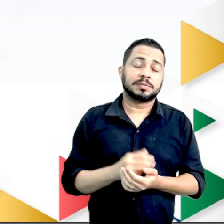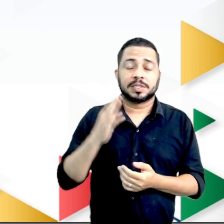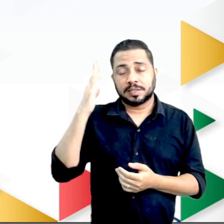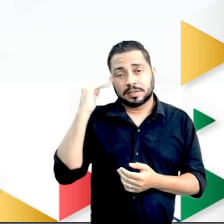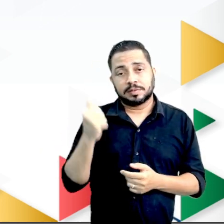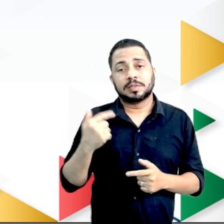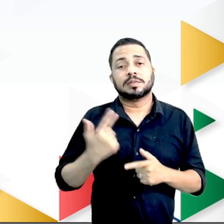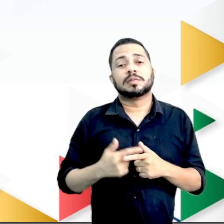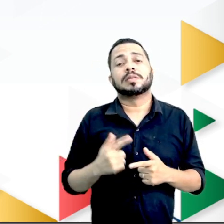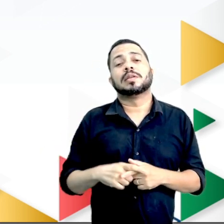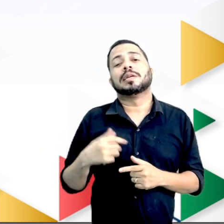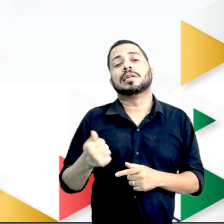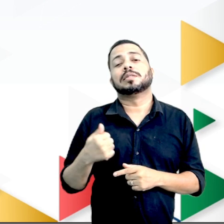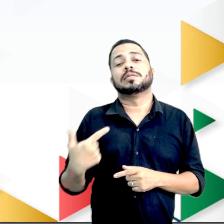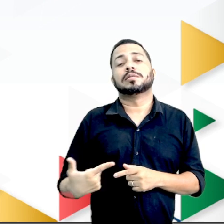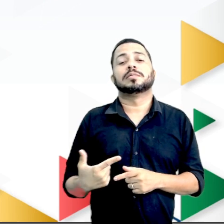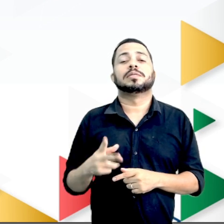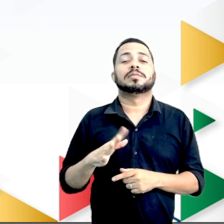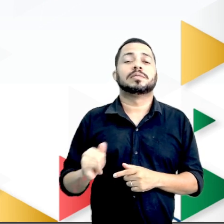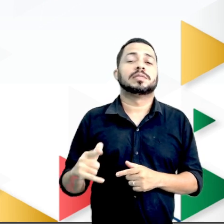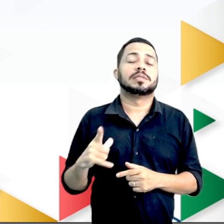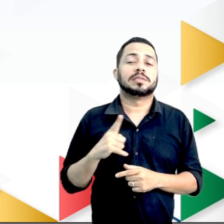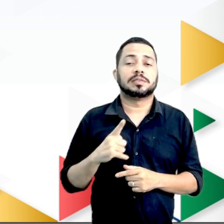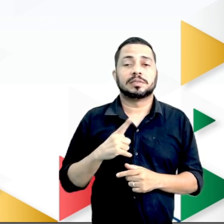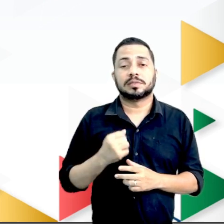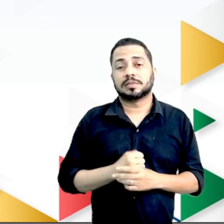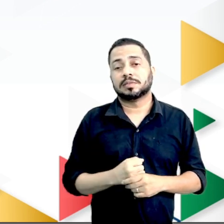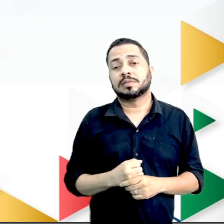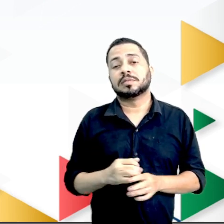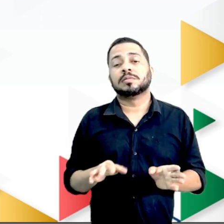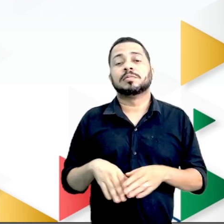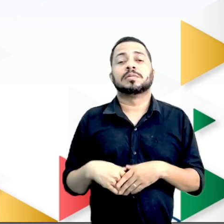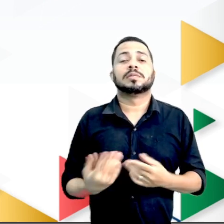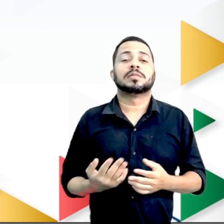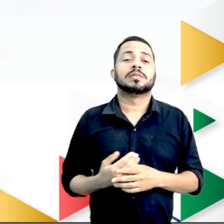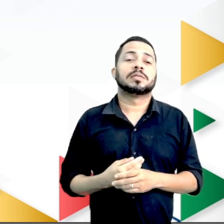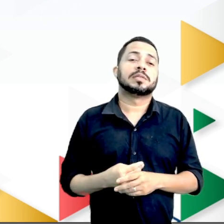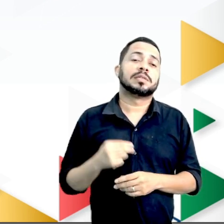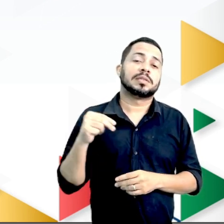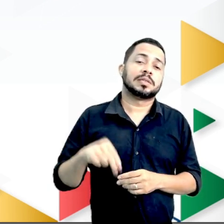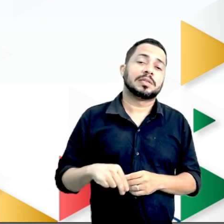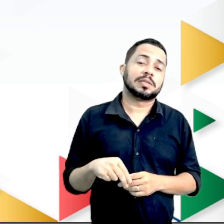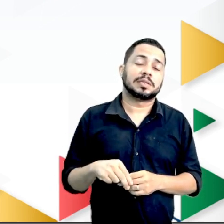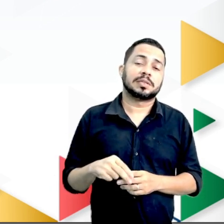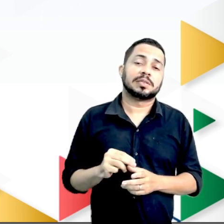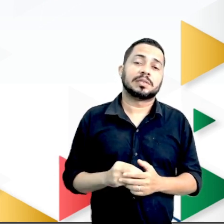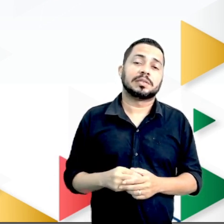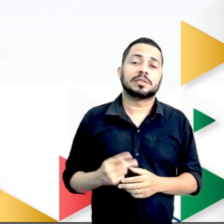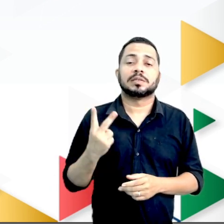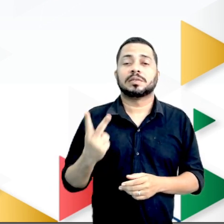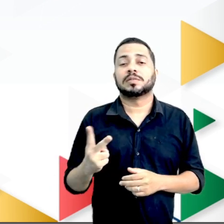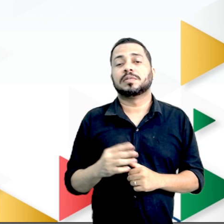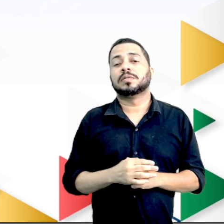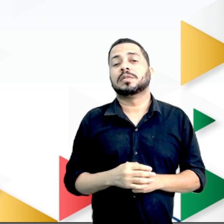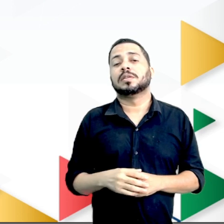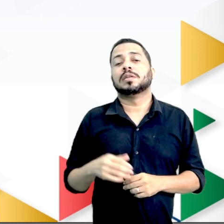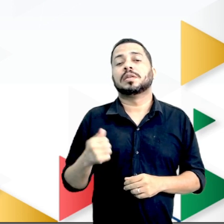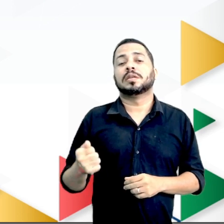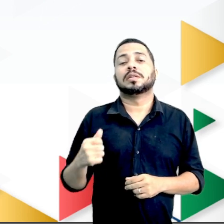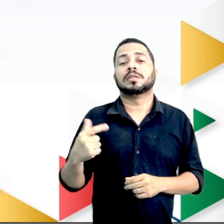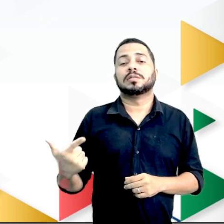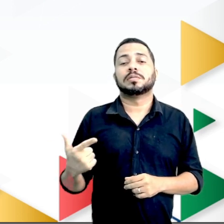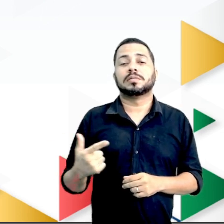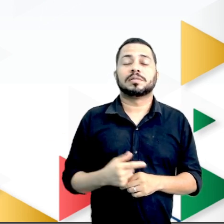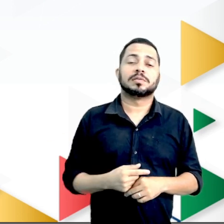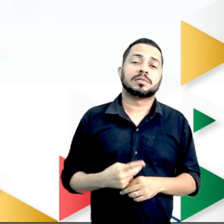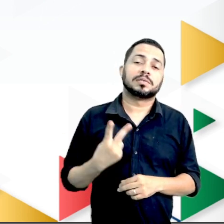saber. Quem é A2? A2 vai ser quando n vale 2, tá bom? Então, A2 vai ser